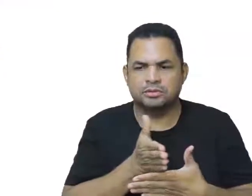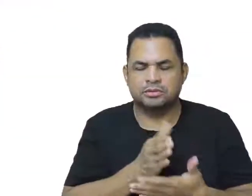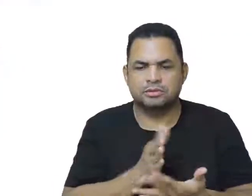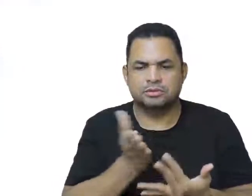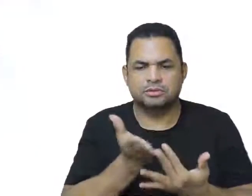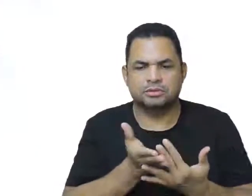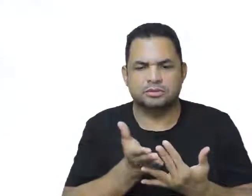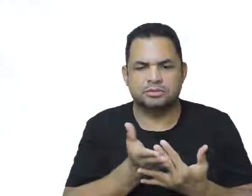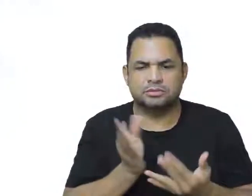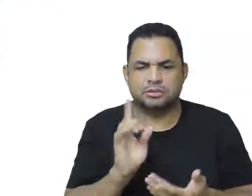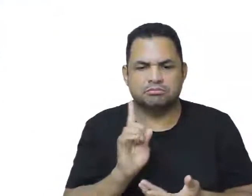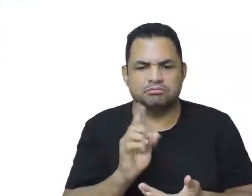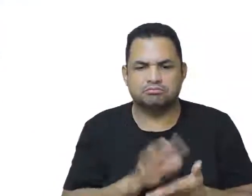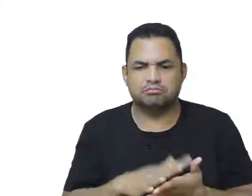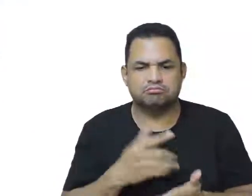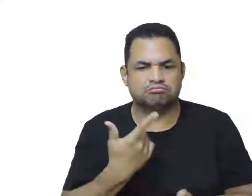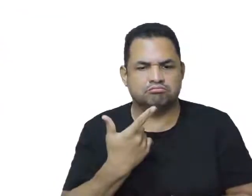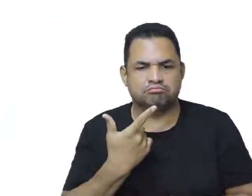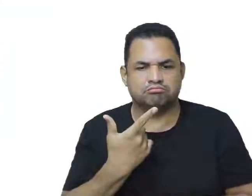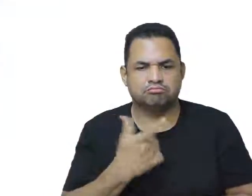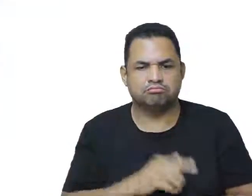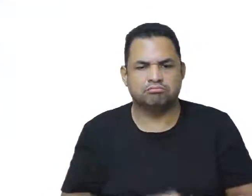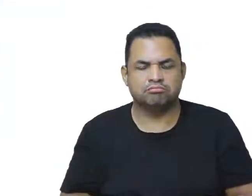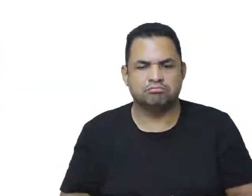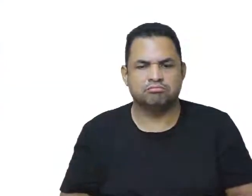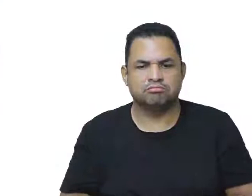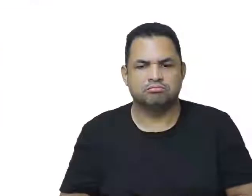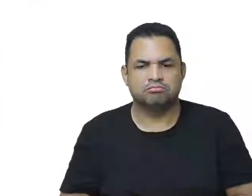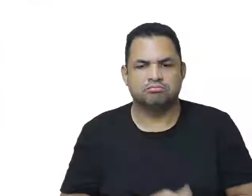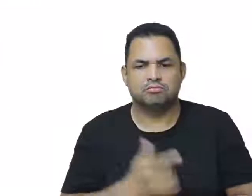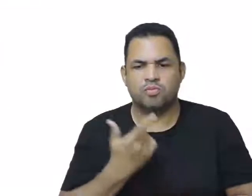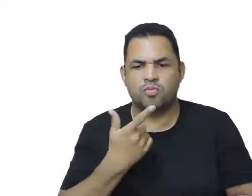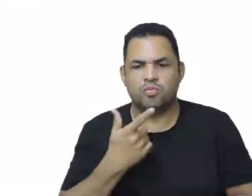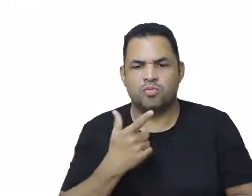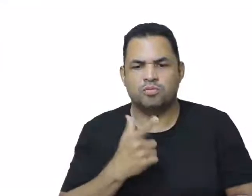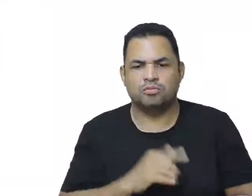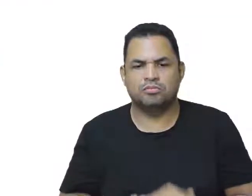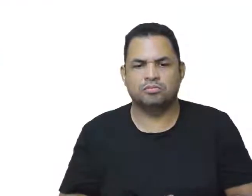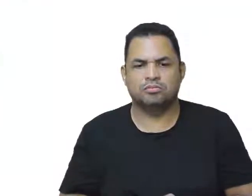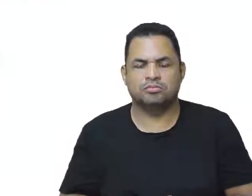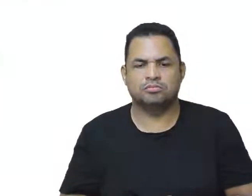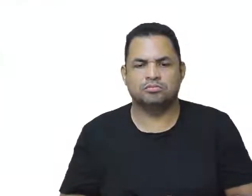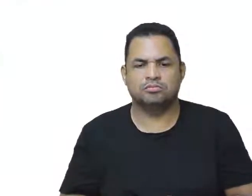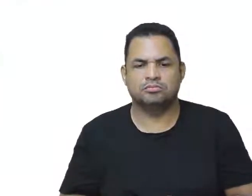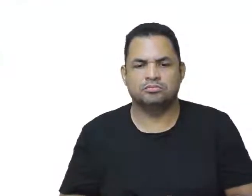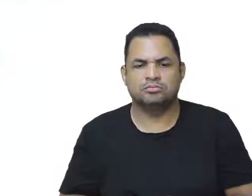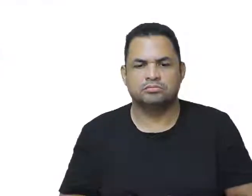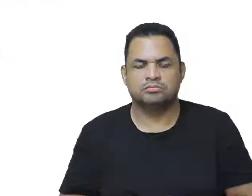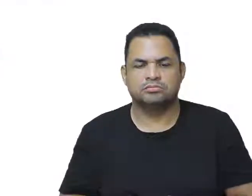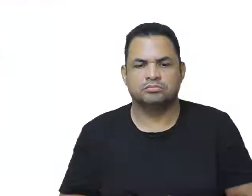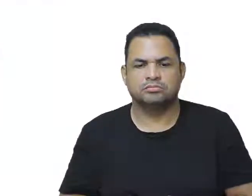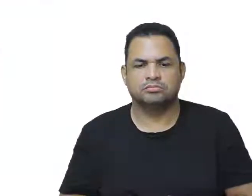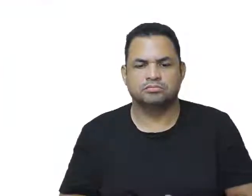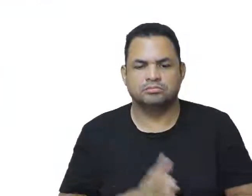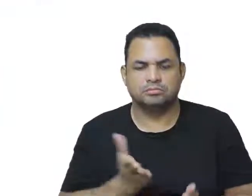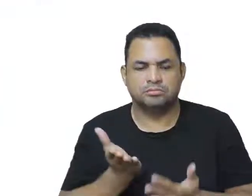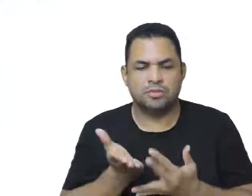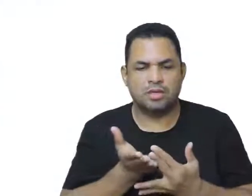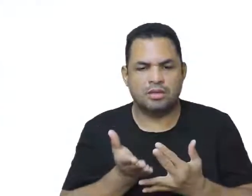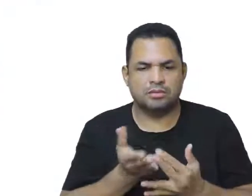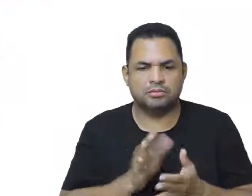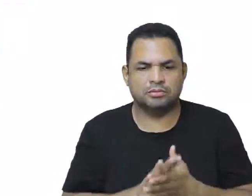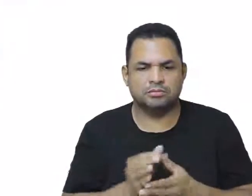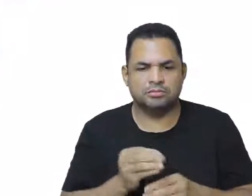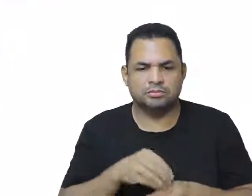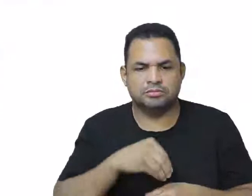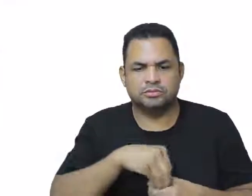intracelulares, tá bom? Olha isso, intercelulares, intra se fosse dentro. Intercelulares seriam os espaços que ficam ali por